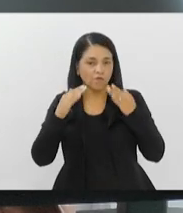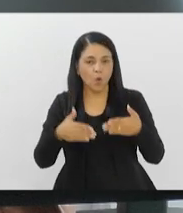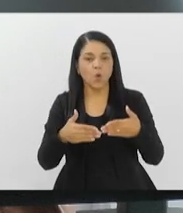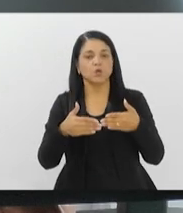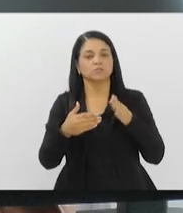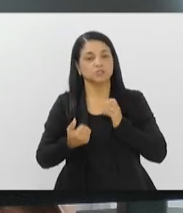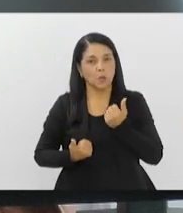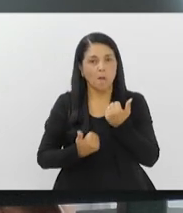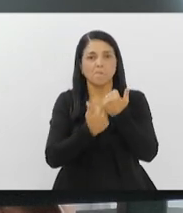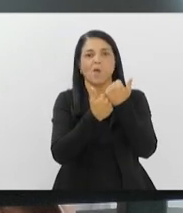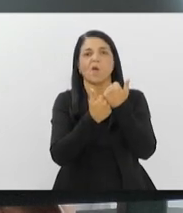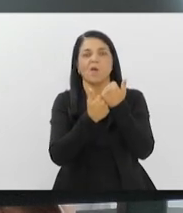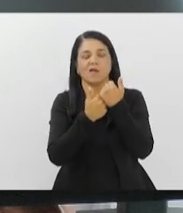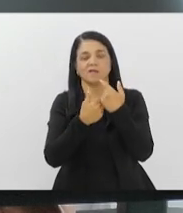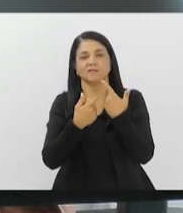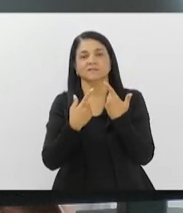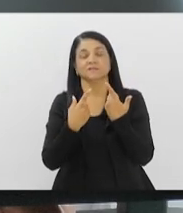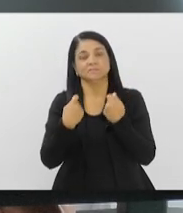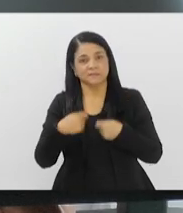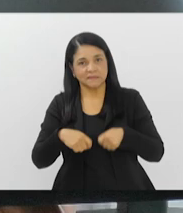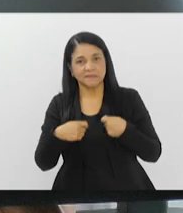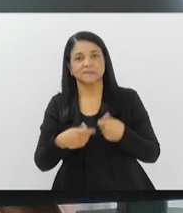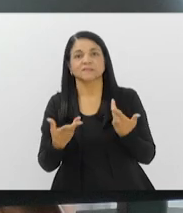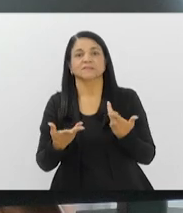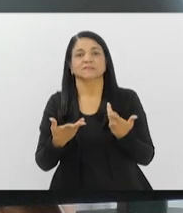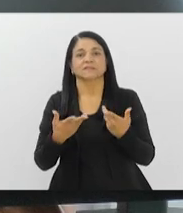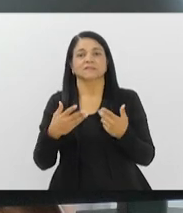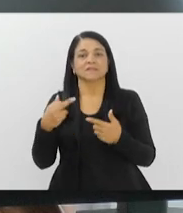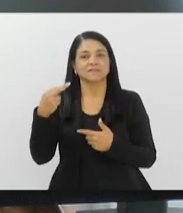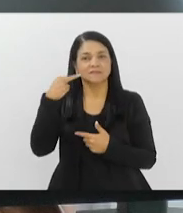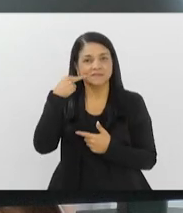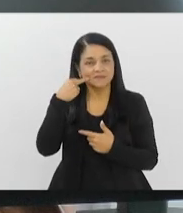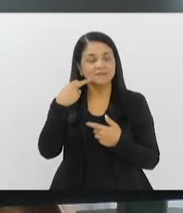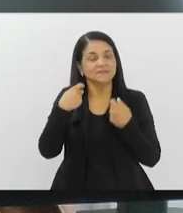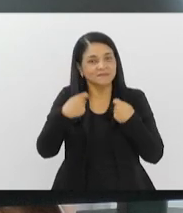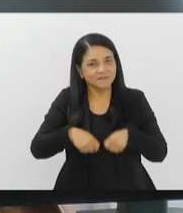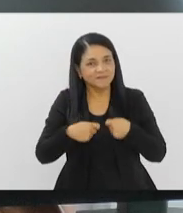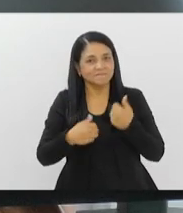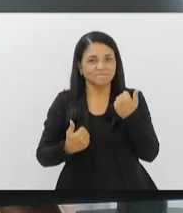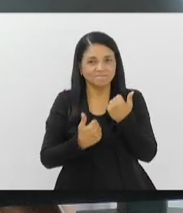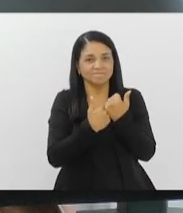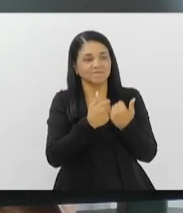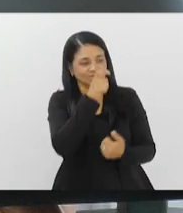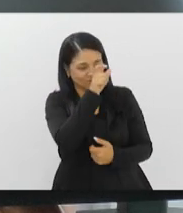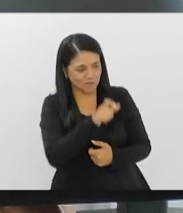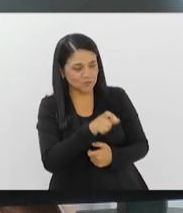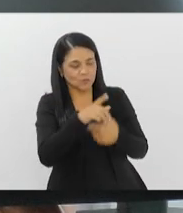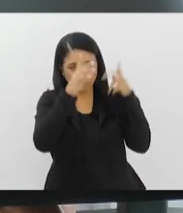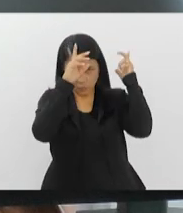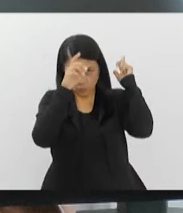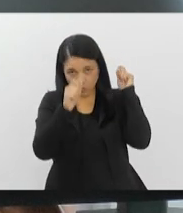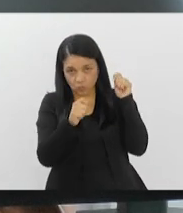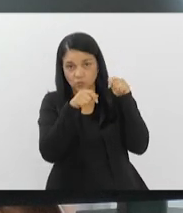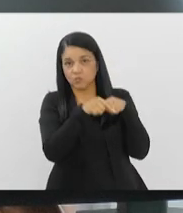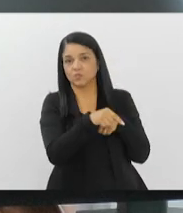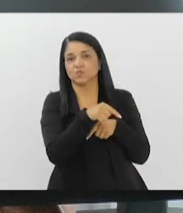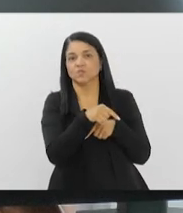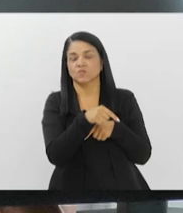para apoiar a Angola aqui na pessoa do senhor cônsul, que é um grande